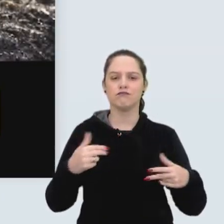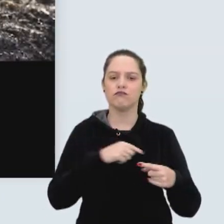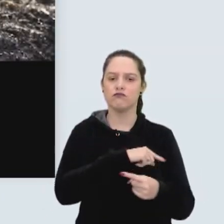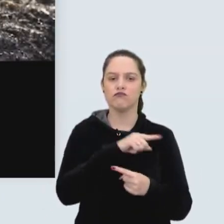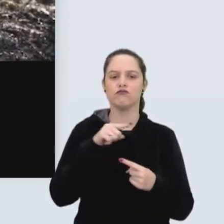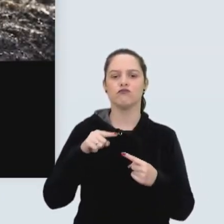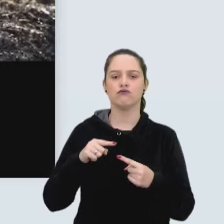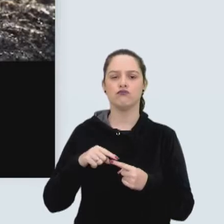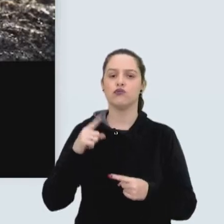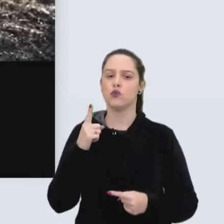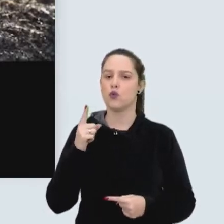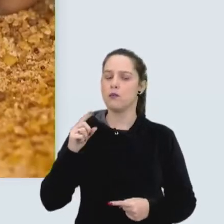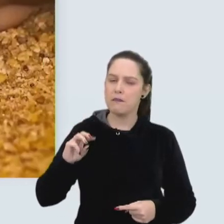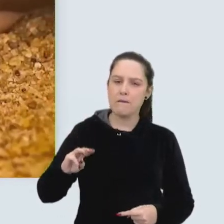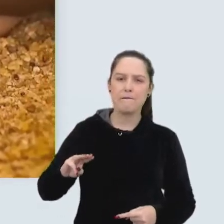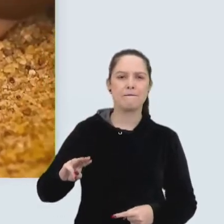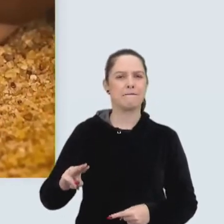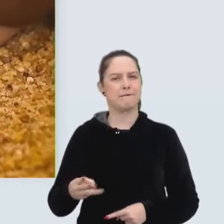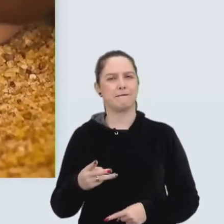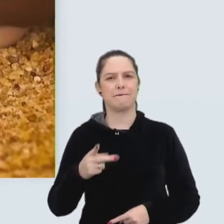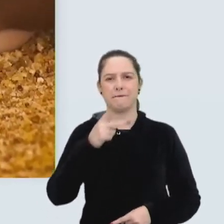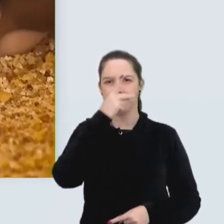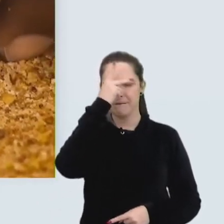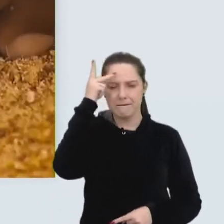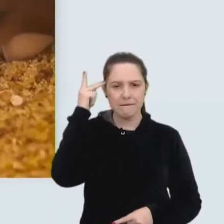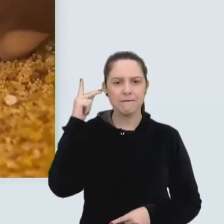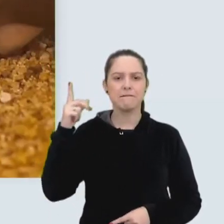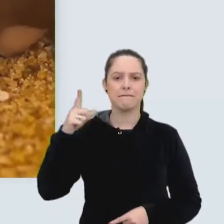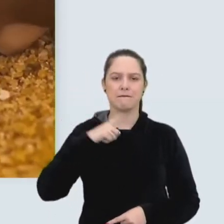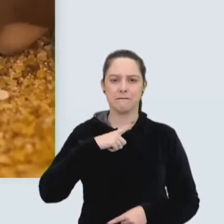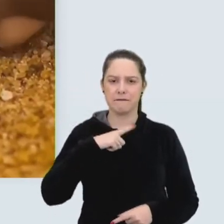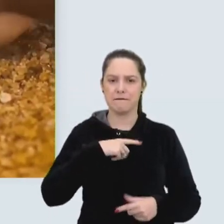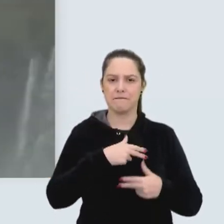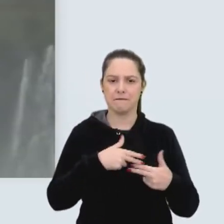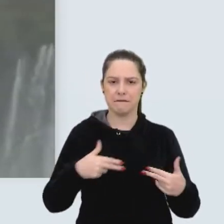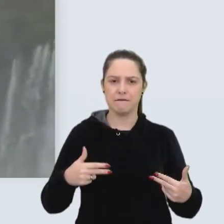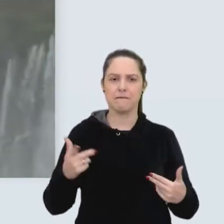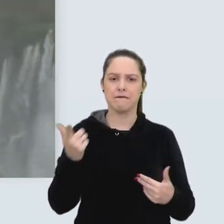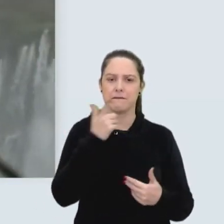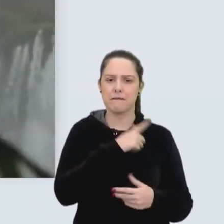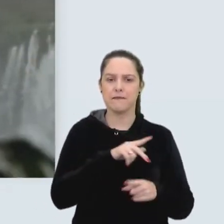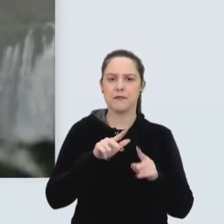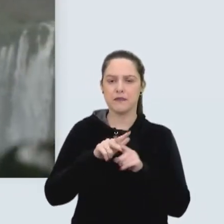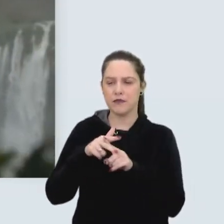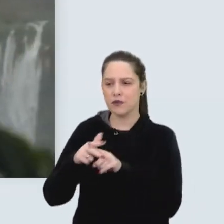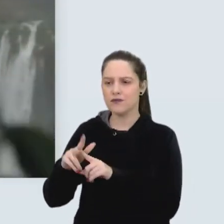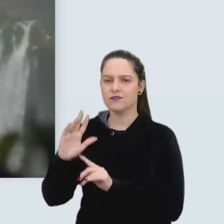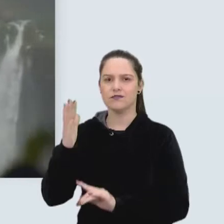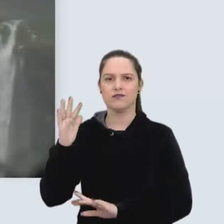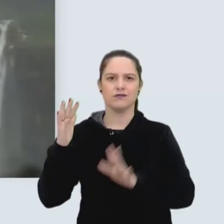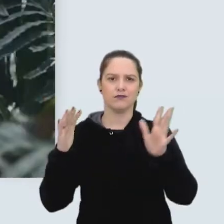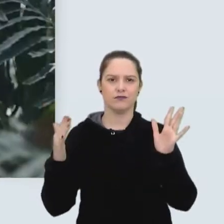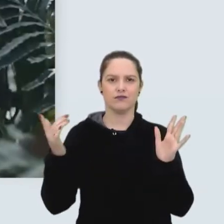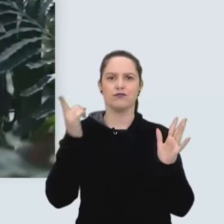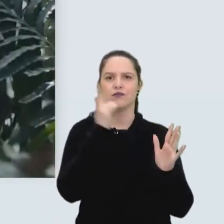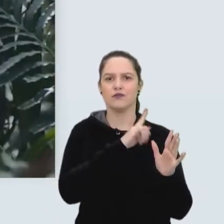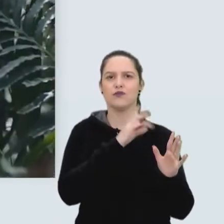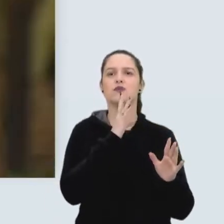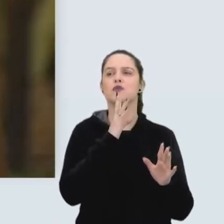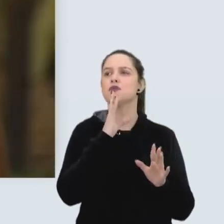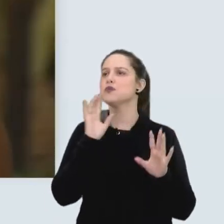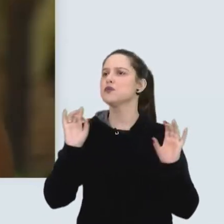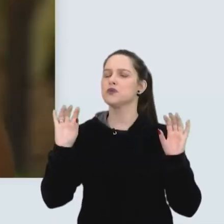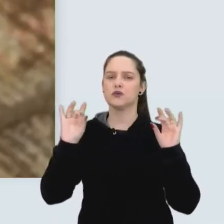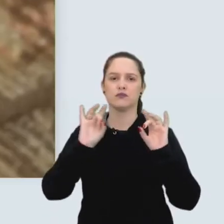de 1 bilhão de pessoas. É um equilíbrio delicado. Para conservar o meio ambiente, devemos reconhecer o papel dos